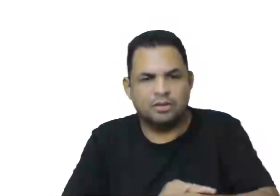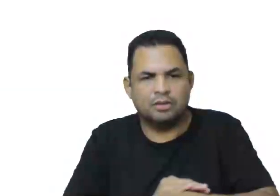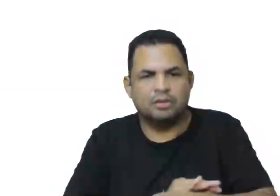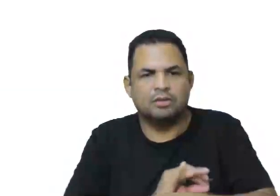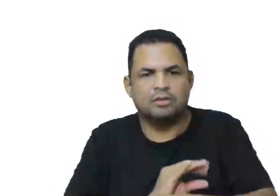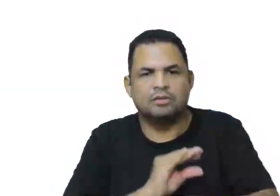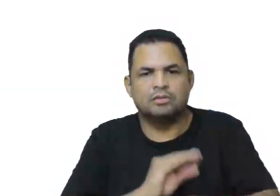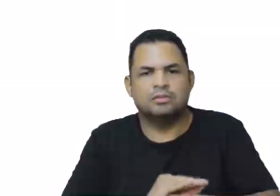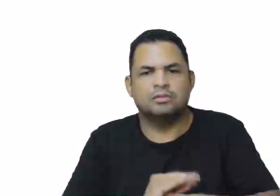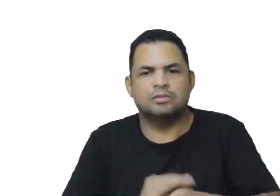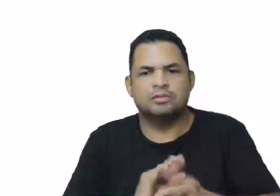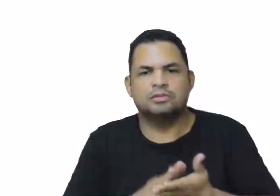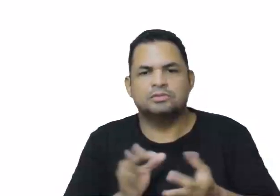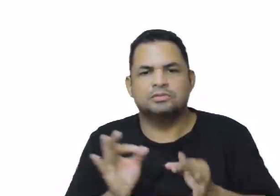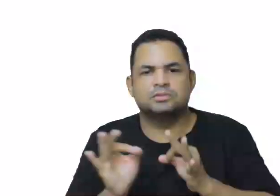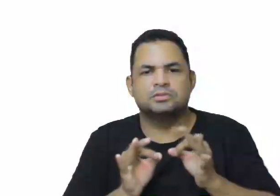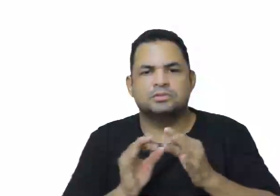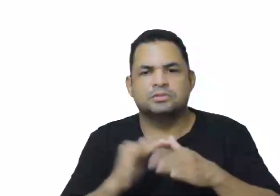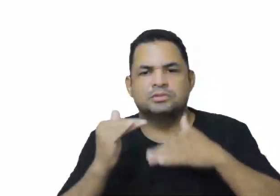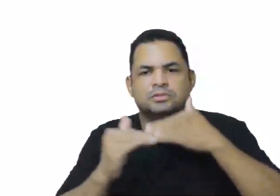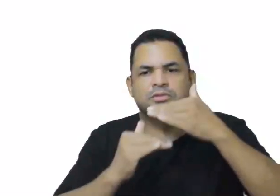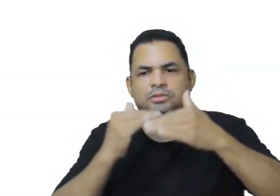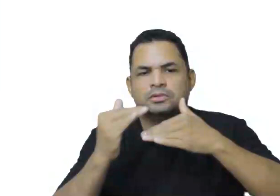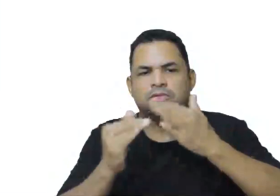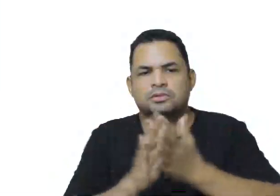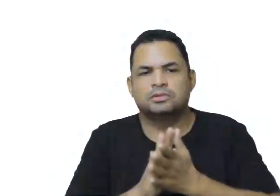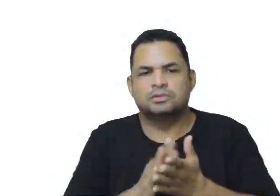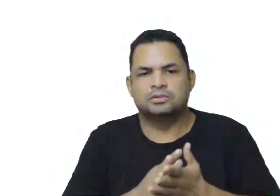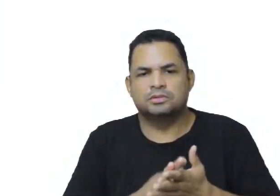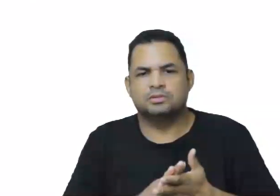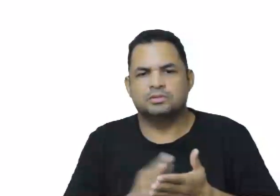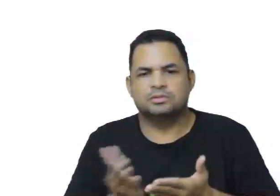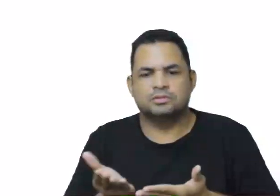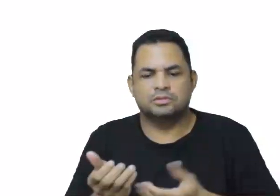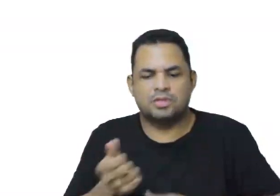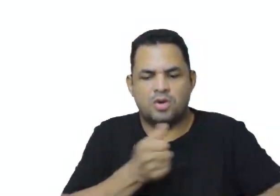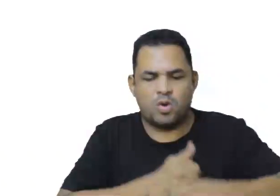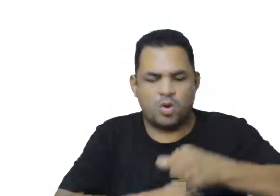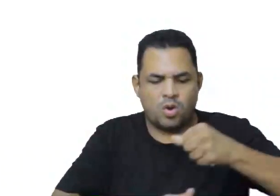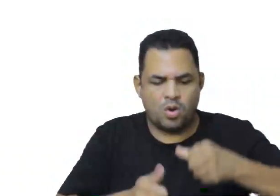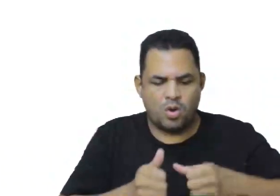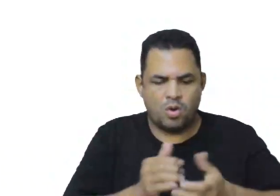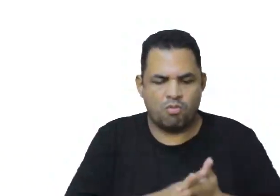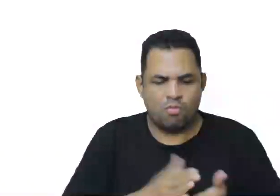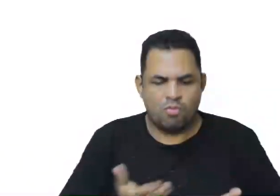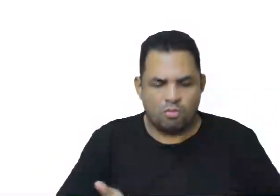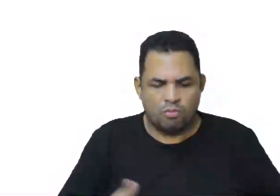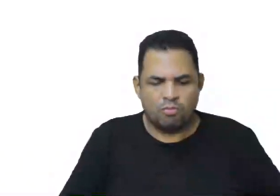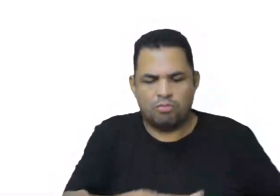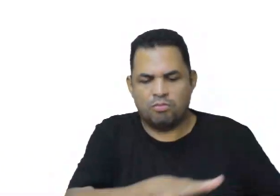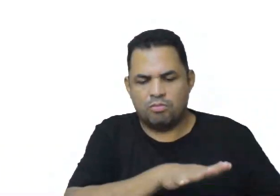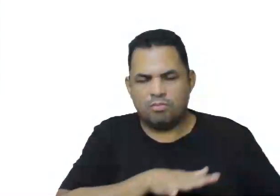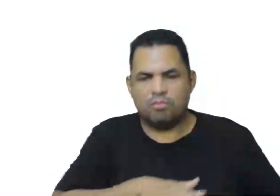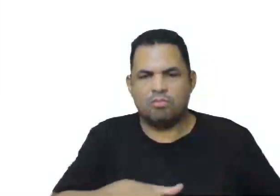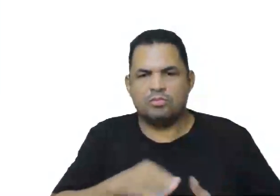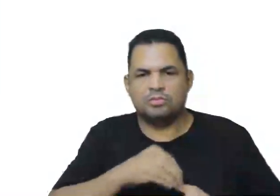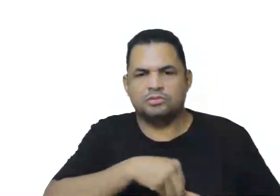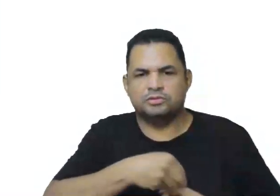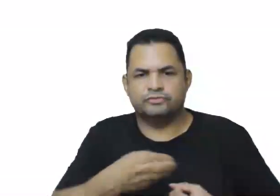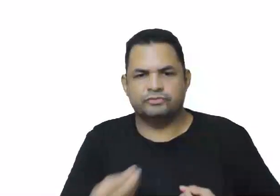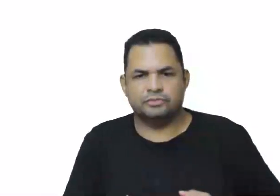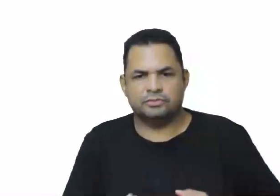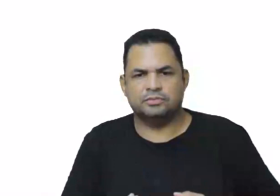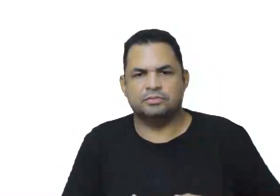tecidos e à preparação dos sistemas envolvidos na transição do meio intrauterino para o meio extrauterino, ou